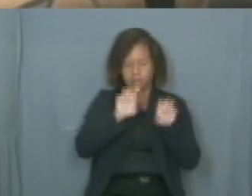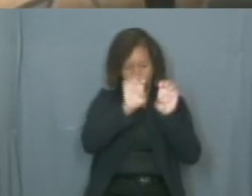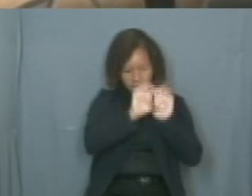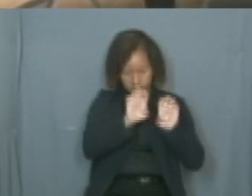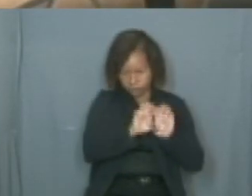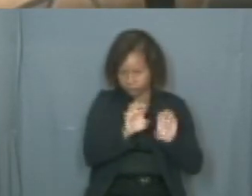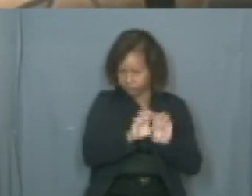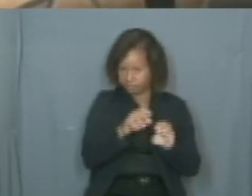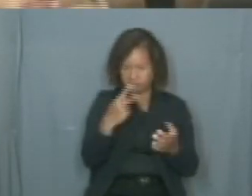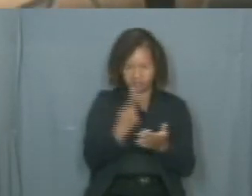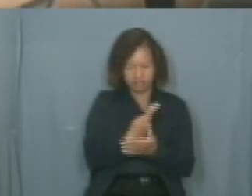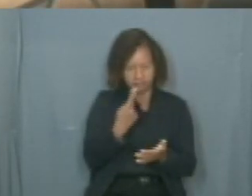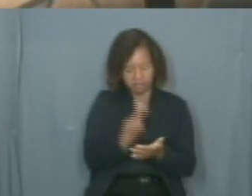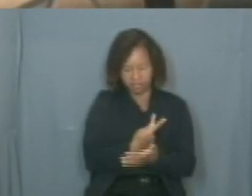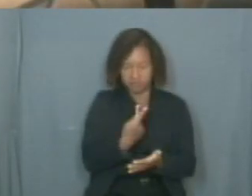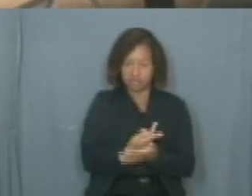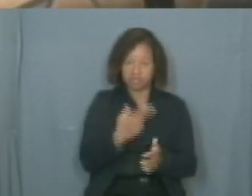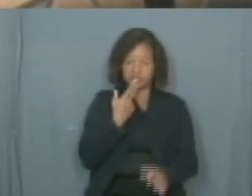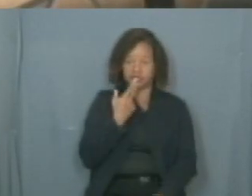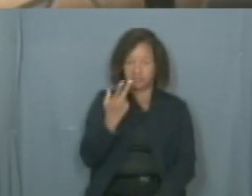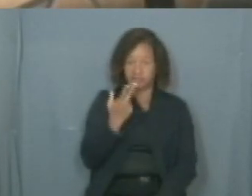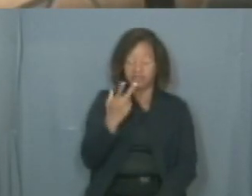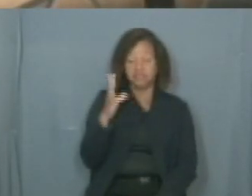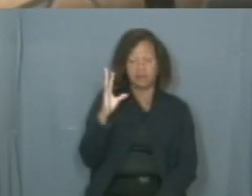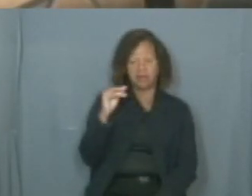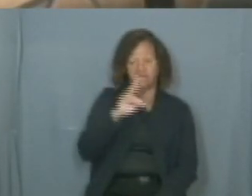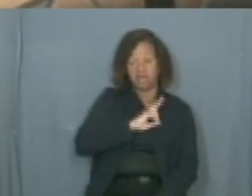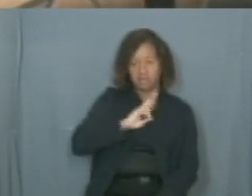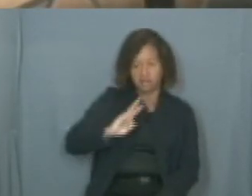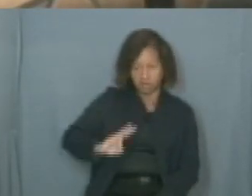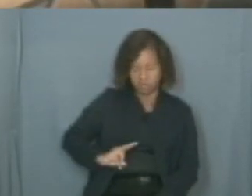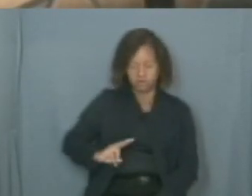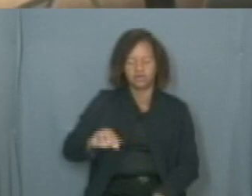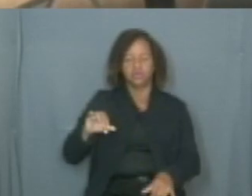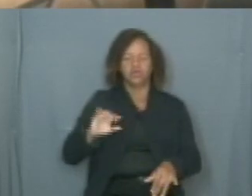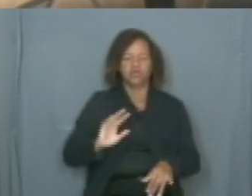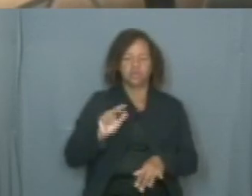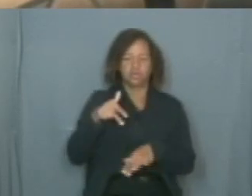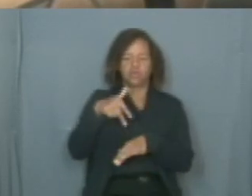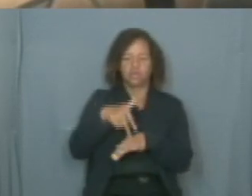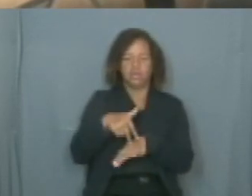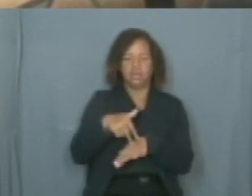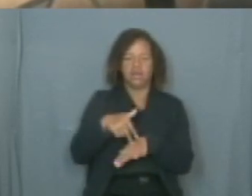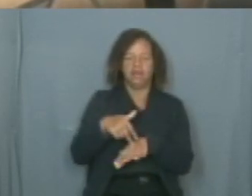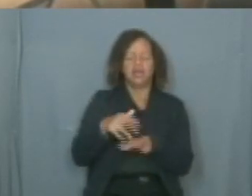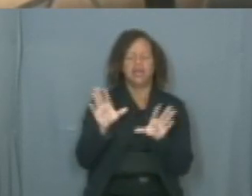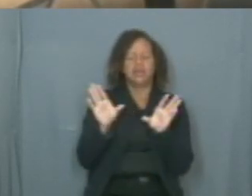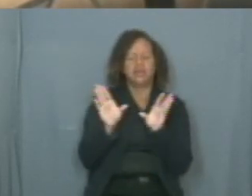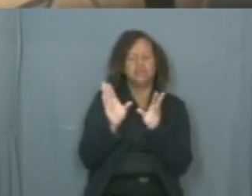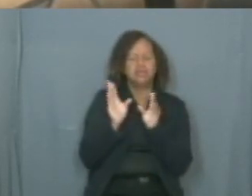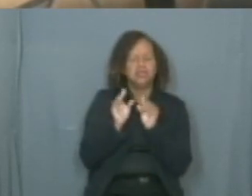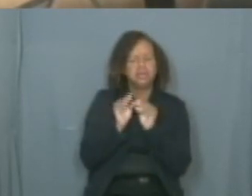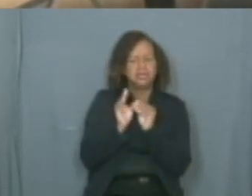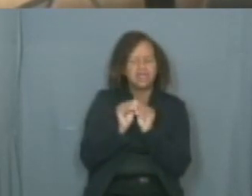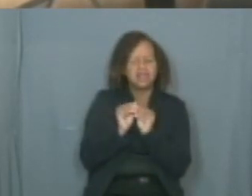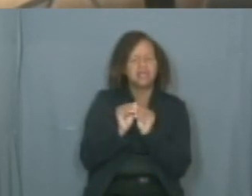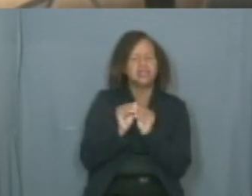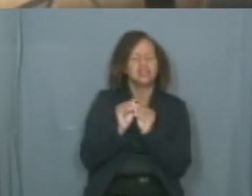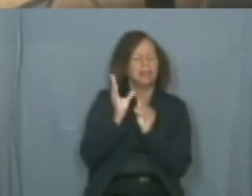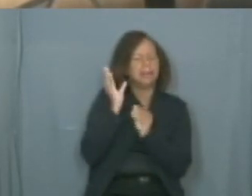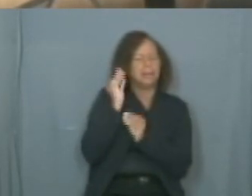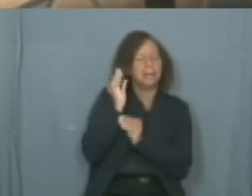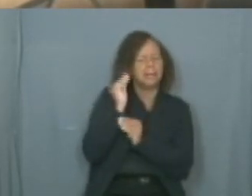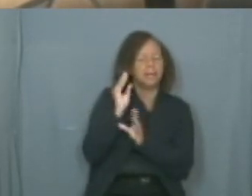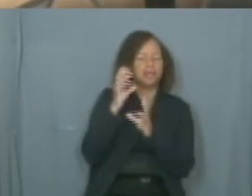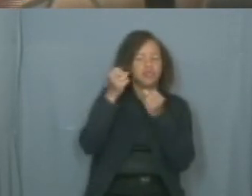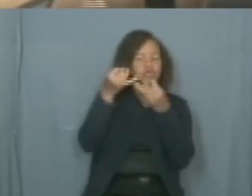infraestrutura inadequada. Quando a gente fala que muitos vereadores de situação sobem e minimizam o discurso, e a gente entende